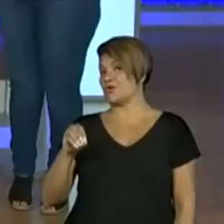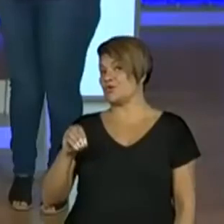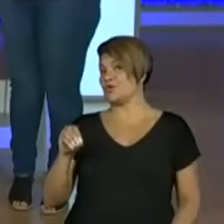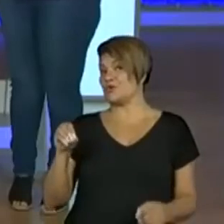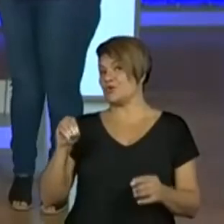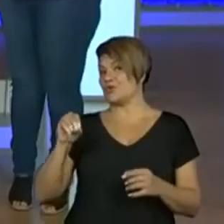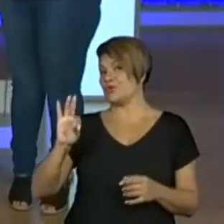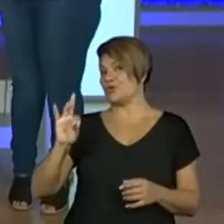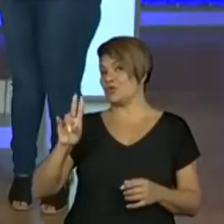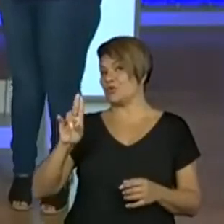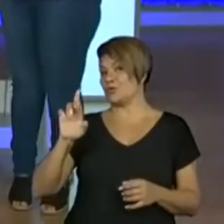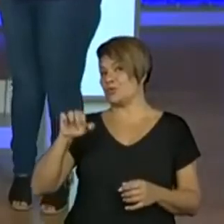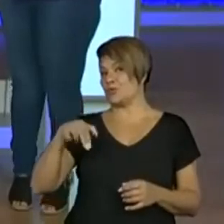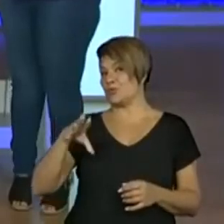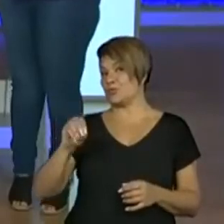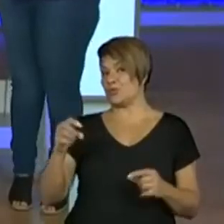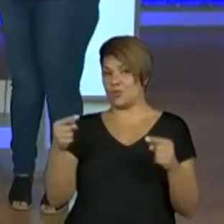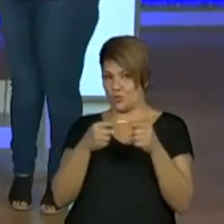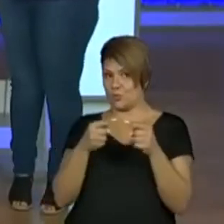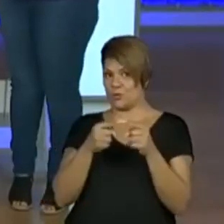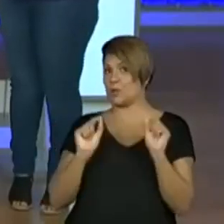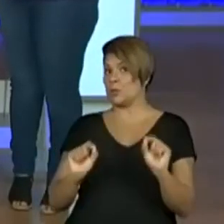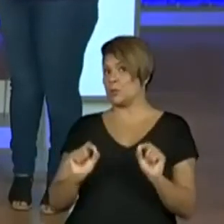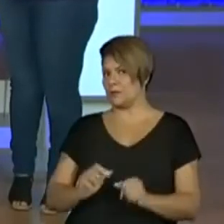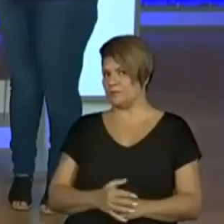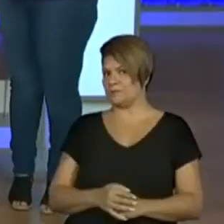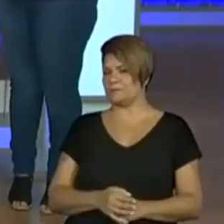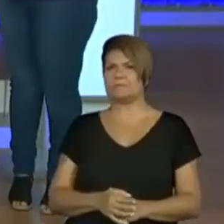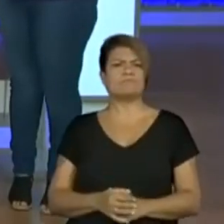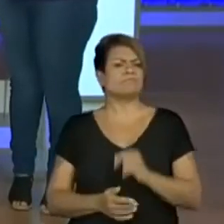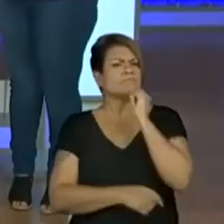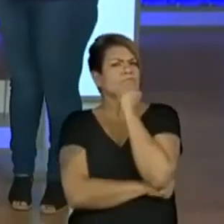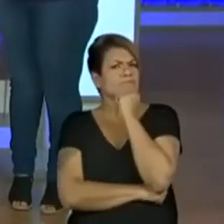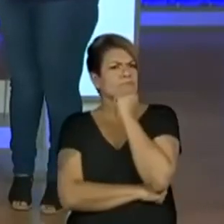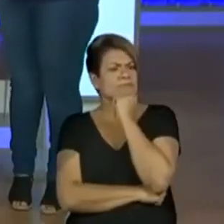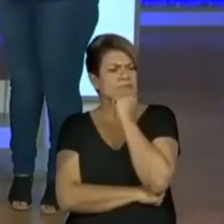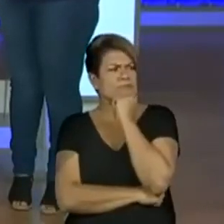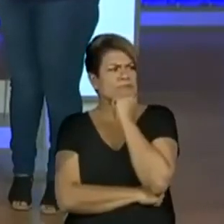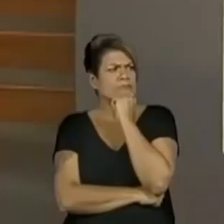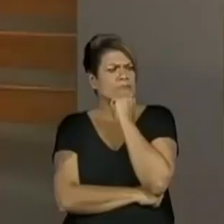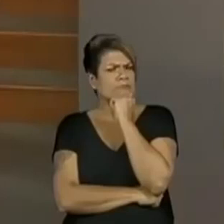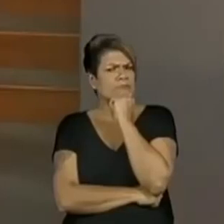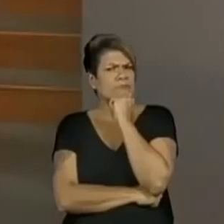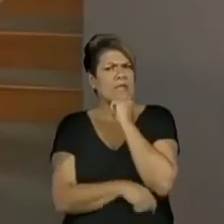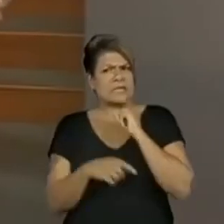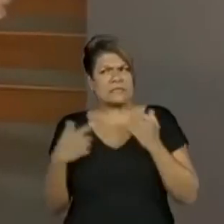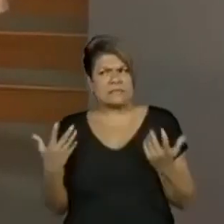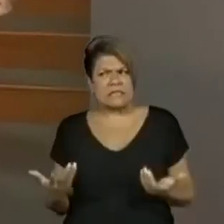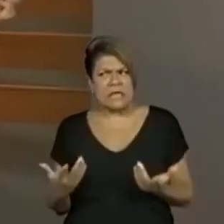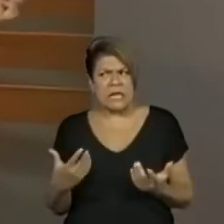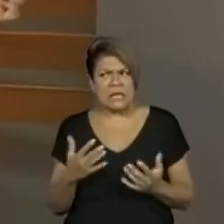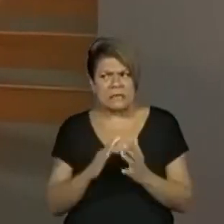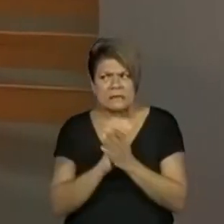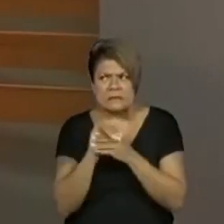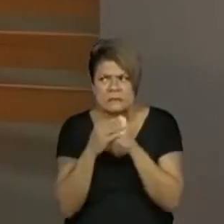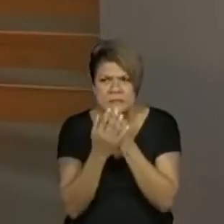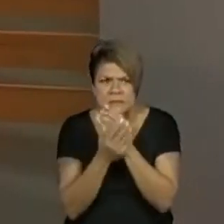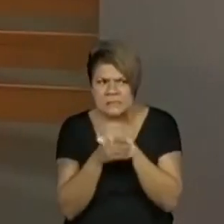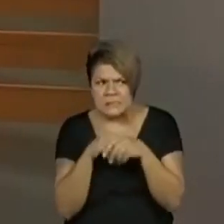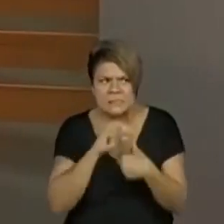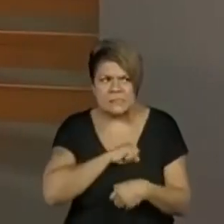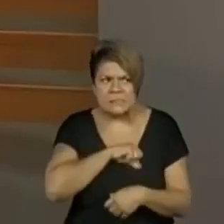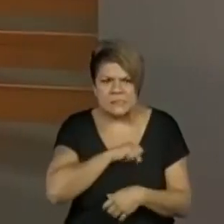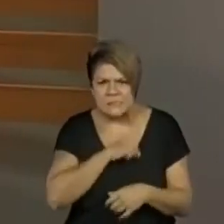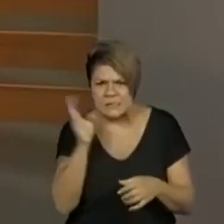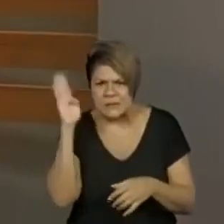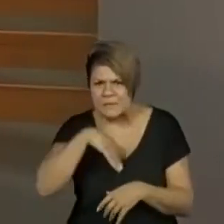ele planeja suas maldades, suas coisas, tudo no período da noite? Olha só, noturno. E aí a gente precisa pensar, ele